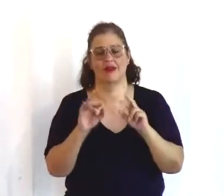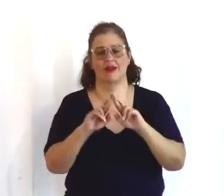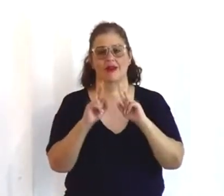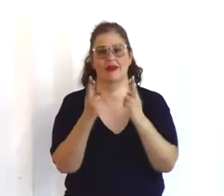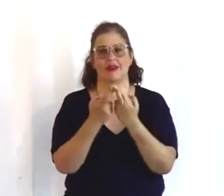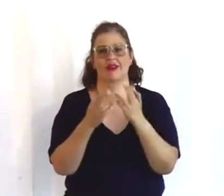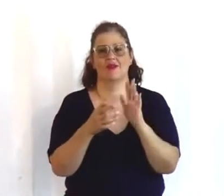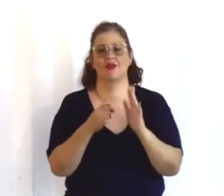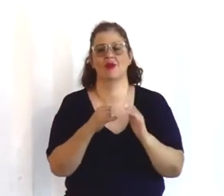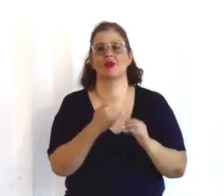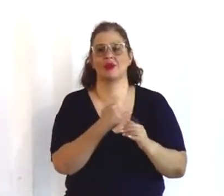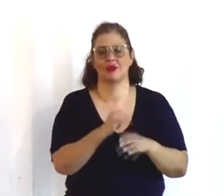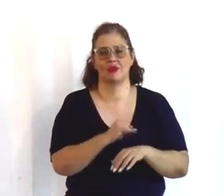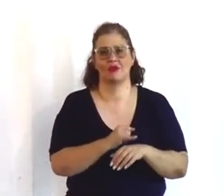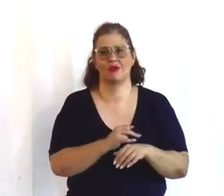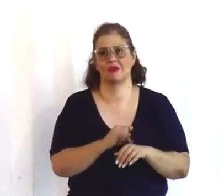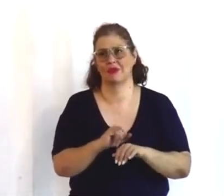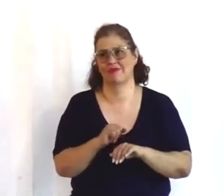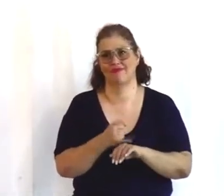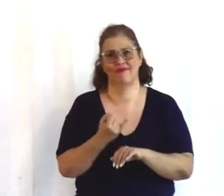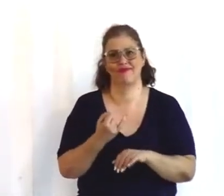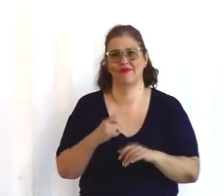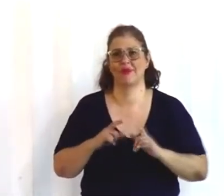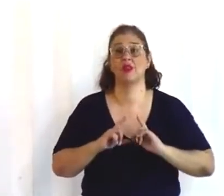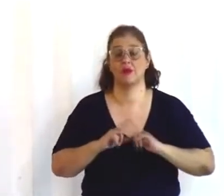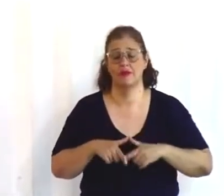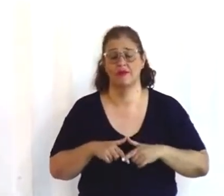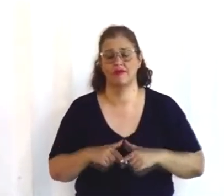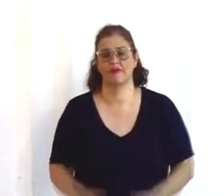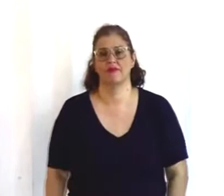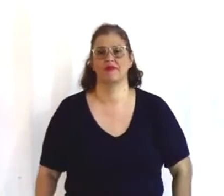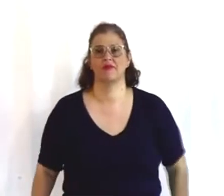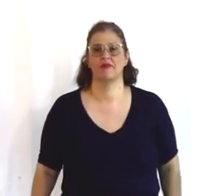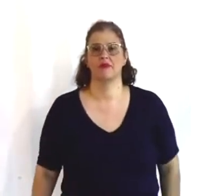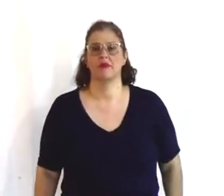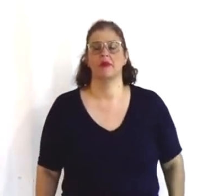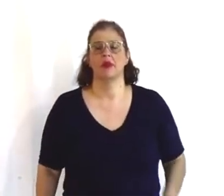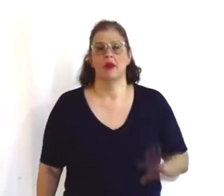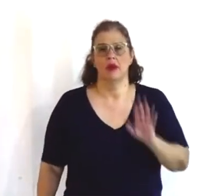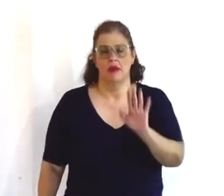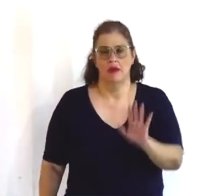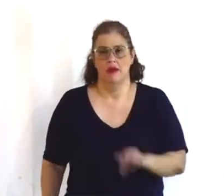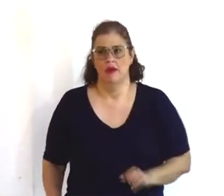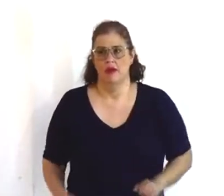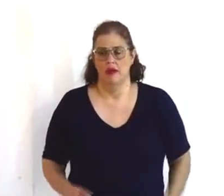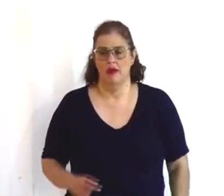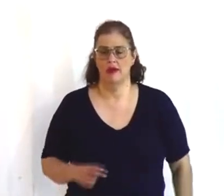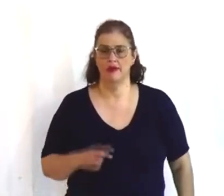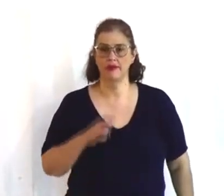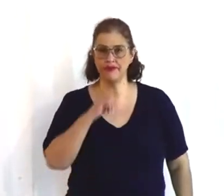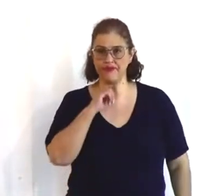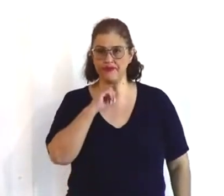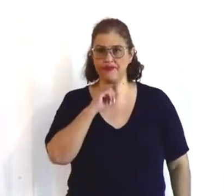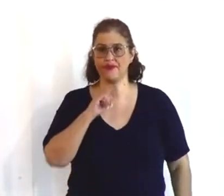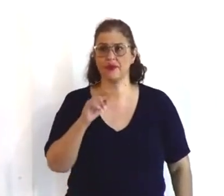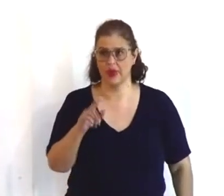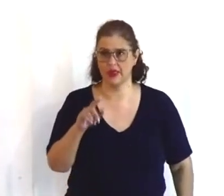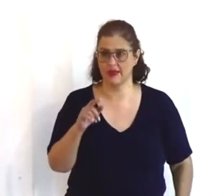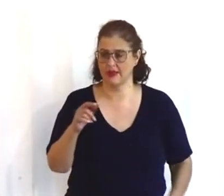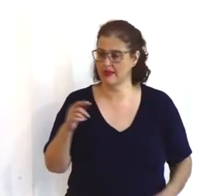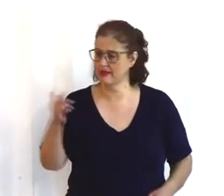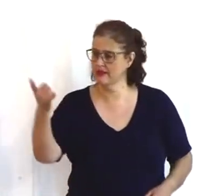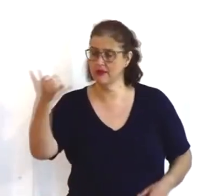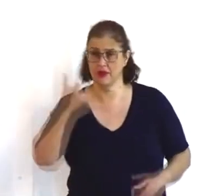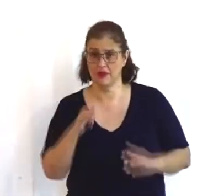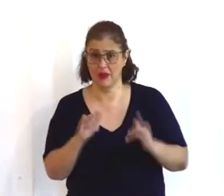Jesus, no seu ministério terreno, disse assim: no mundo tereis aflições, mas tende bom